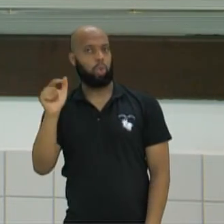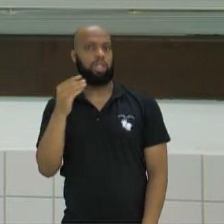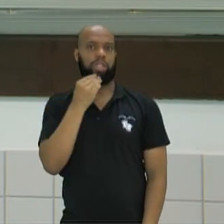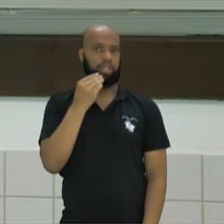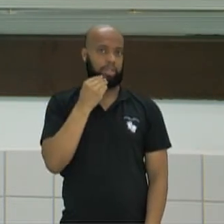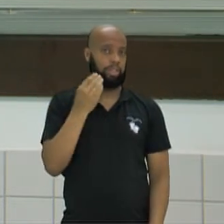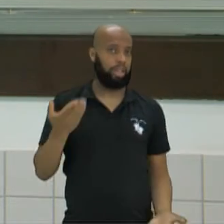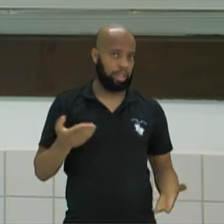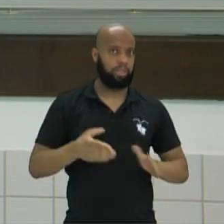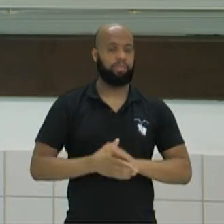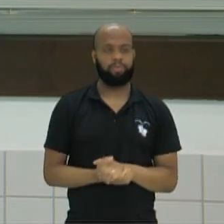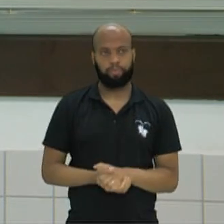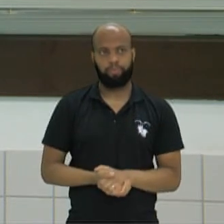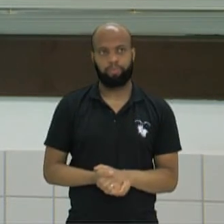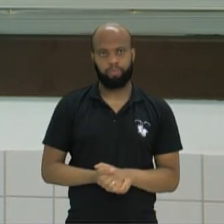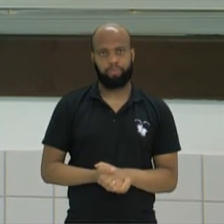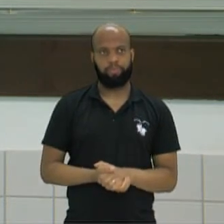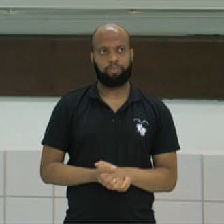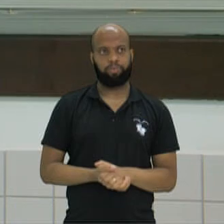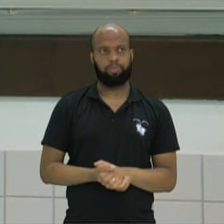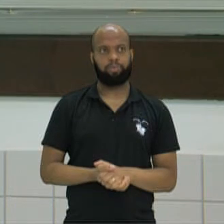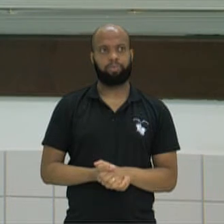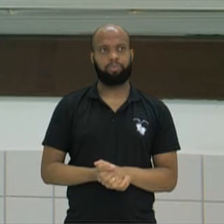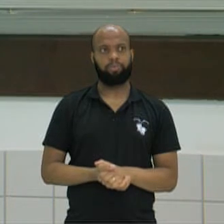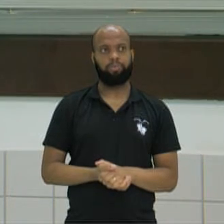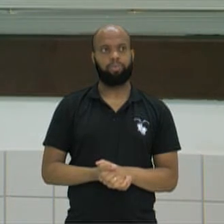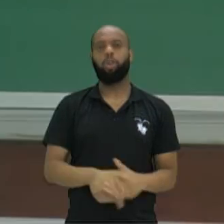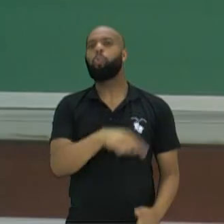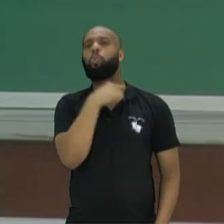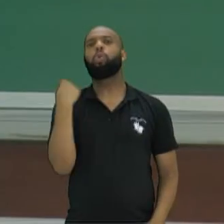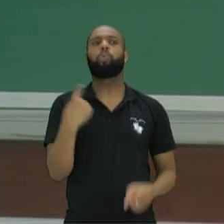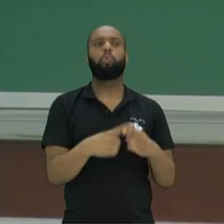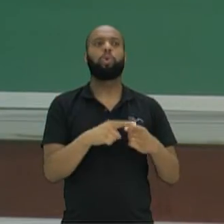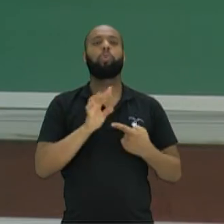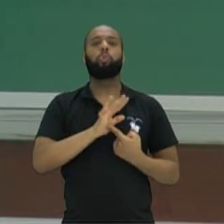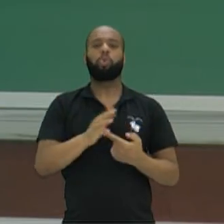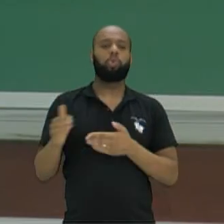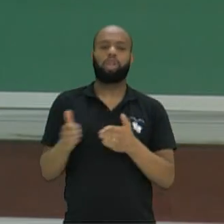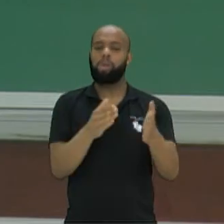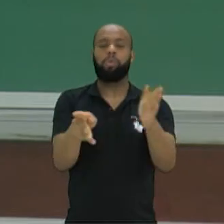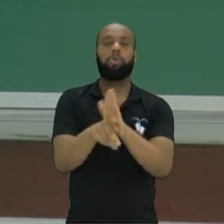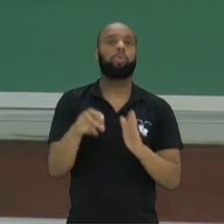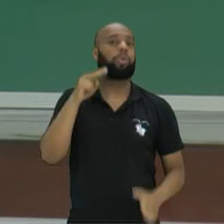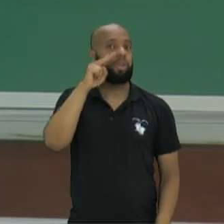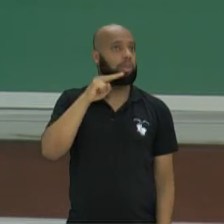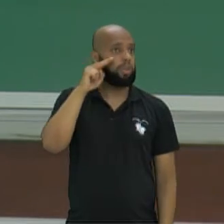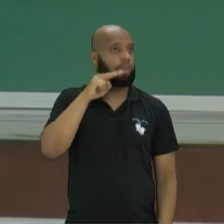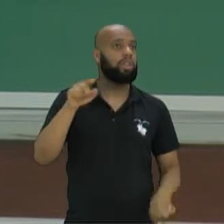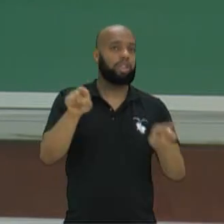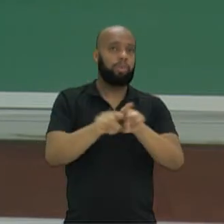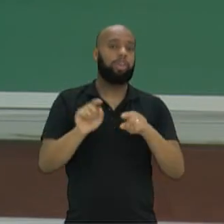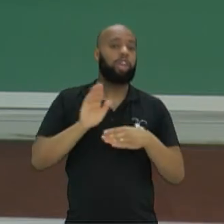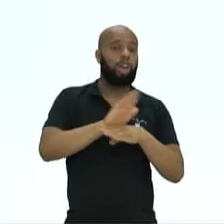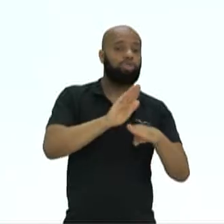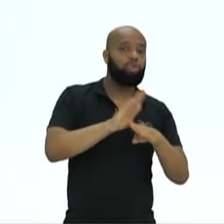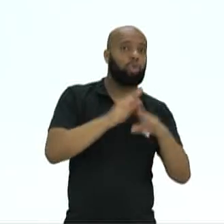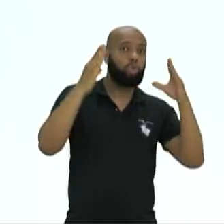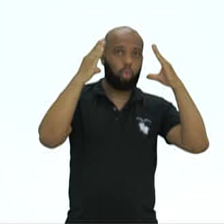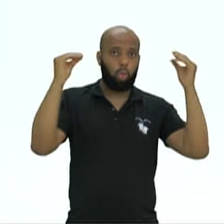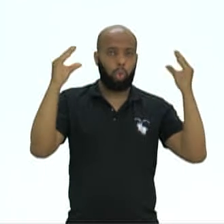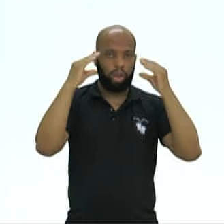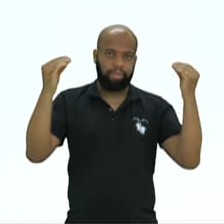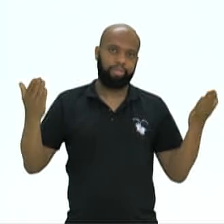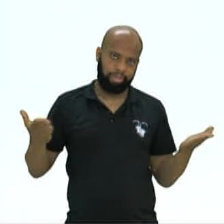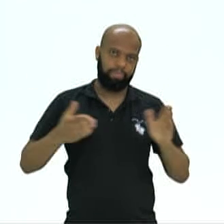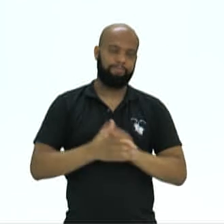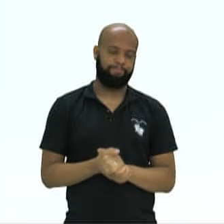possibilidades. Ele foi executado por quê? Porque ele mostrou o caminho para o Rio Grande do Norte, por ter ajudado os holandeses a mostrar o caminho, né,